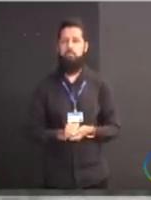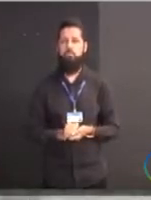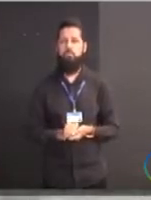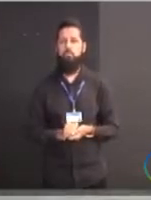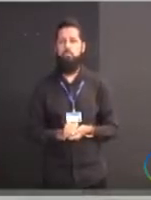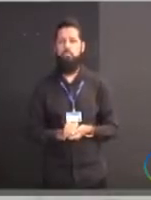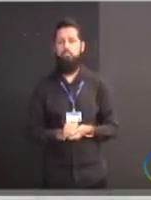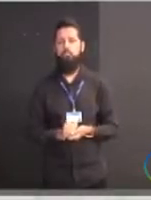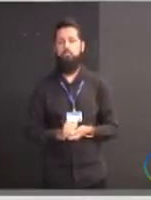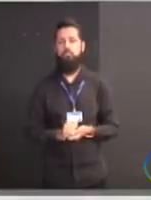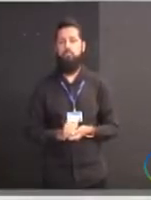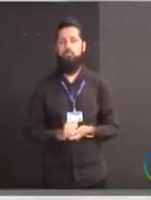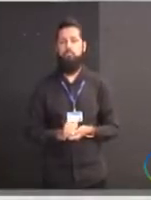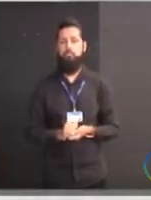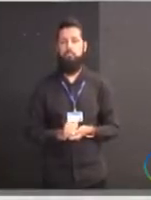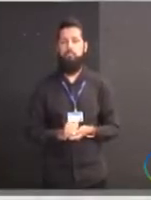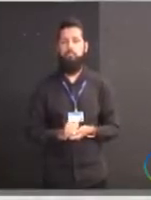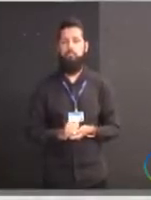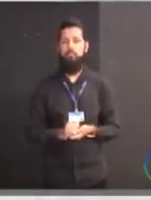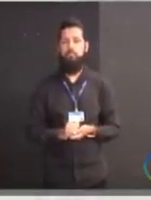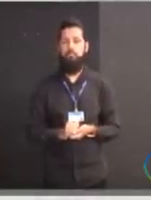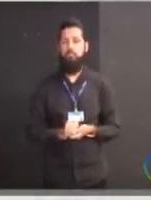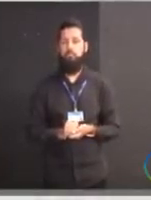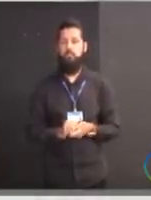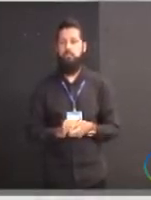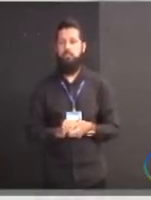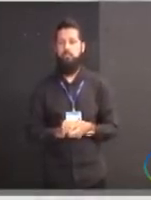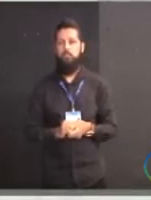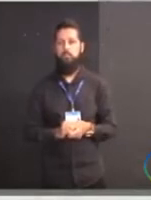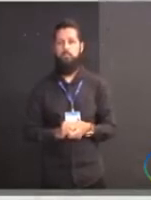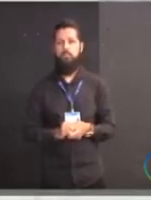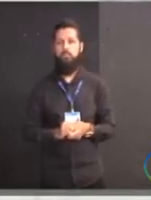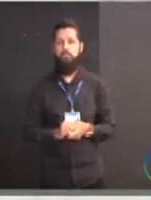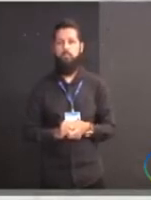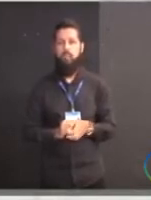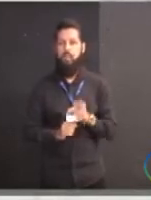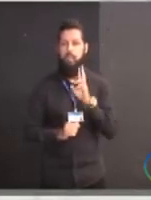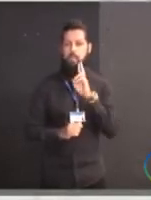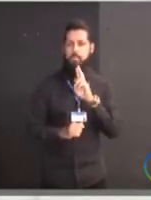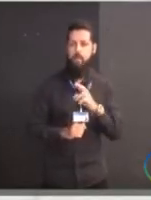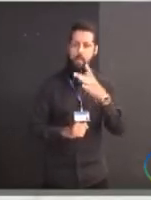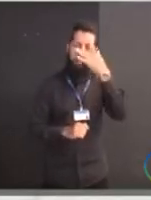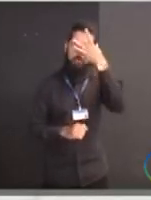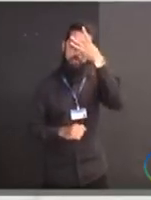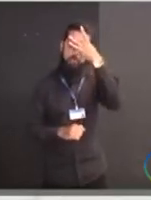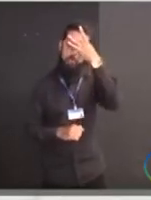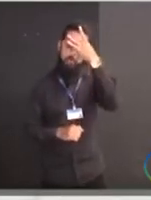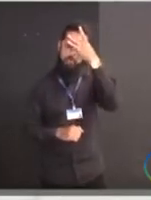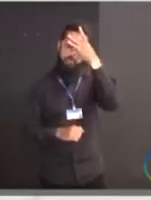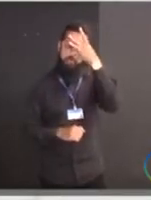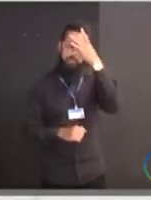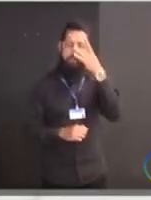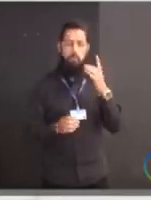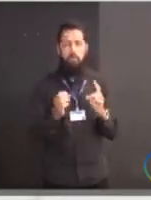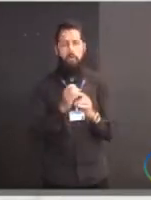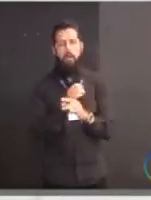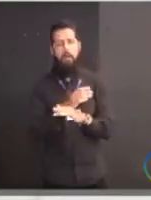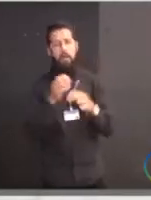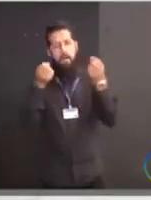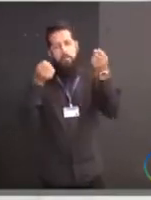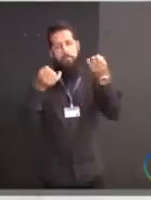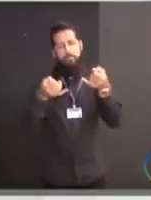Essa proposição que o Chico acabou de fazer parece-me que esclarece bem a resposta dada